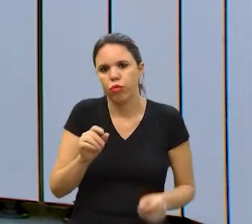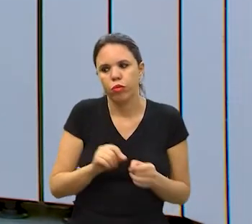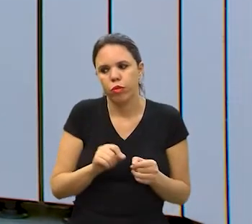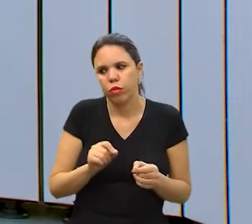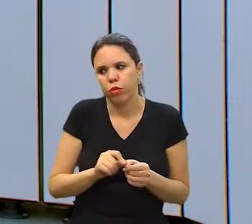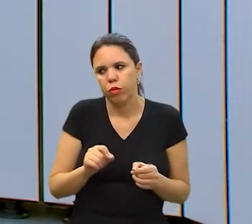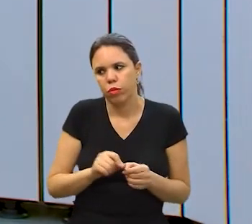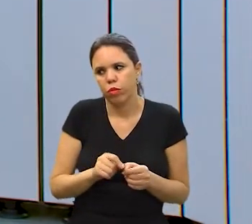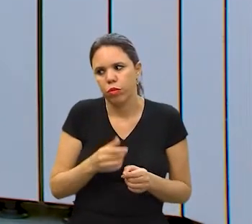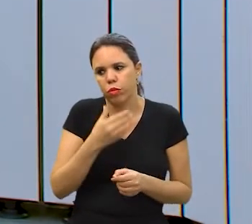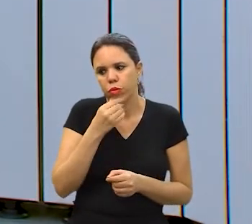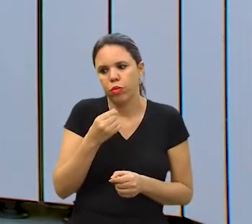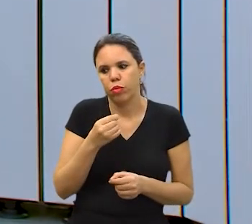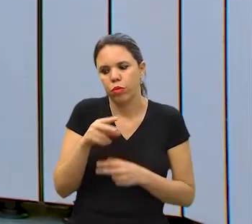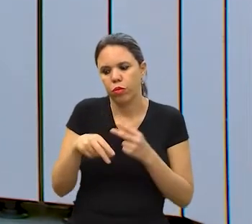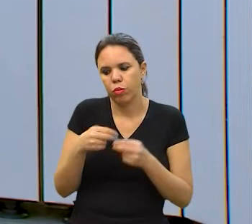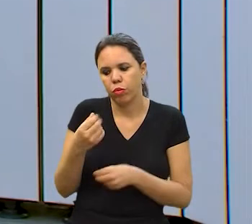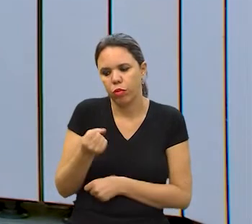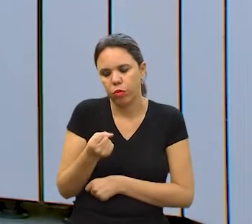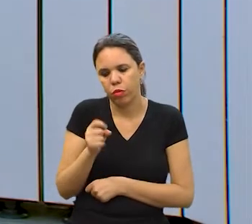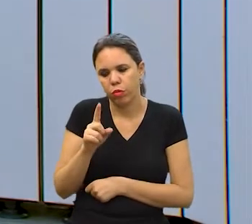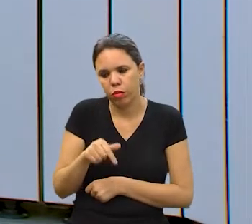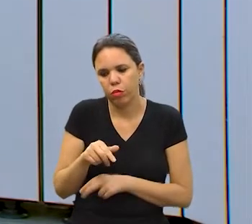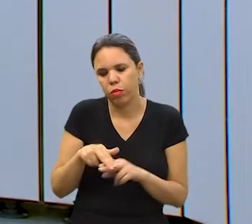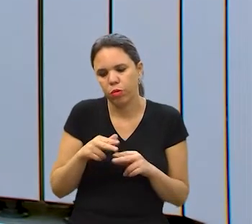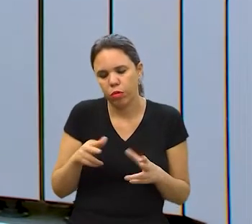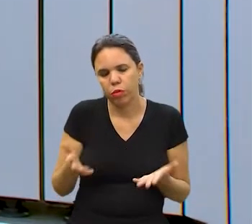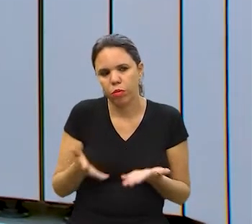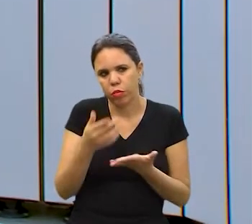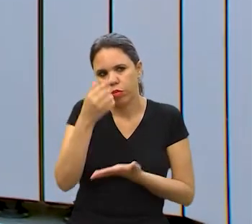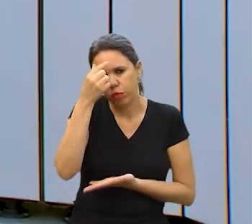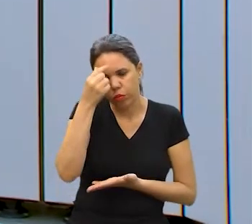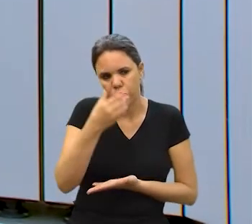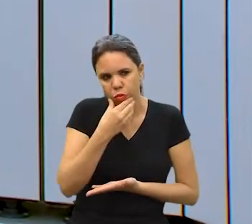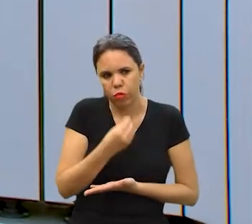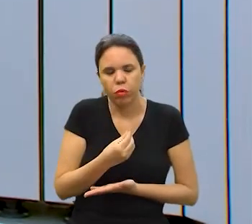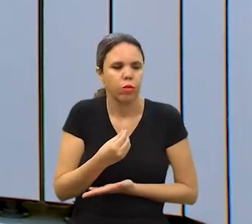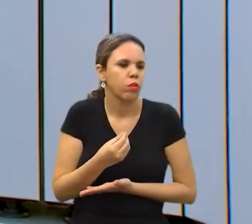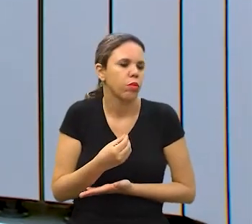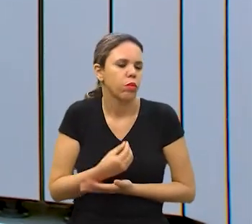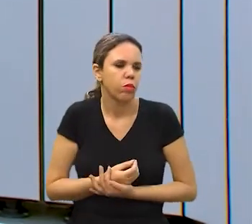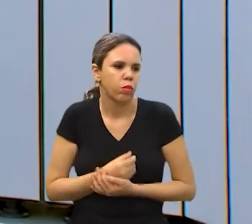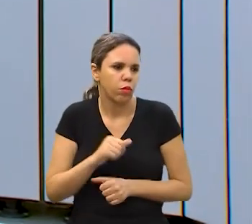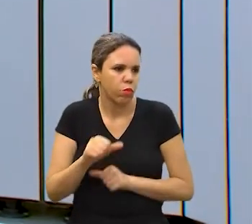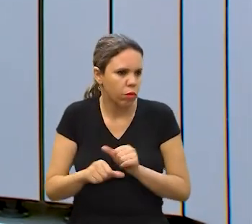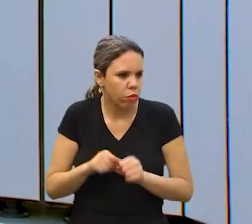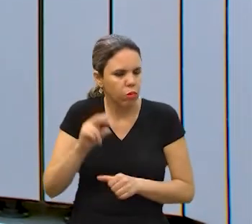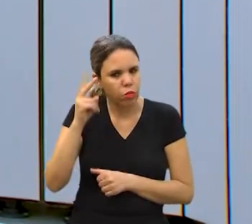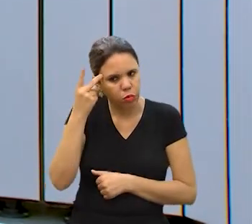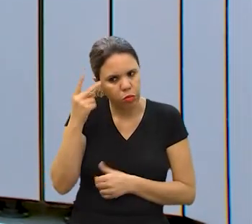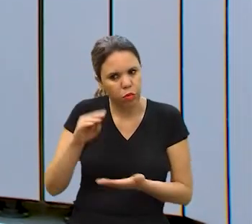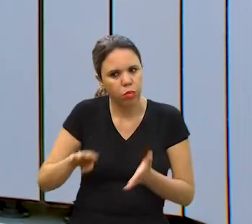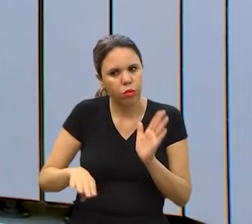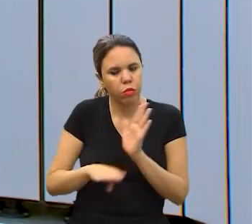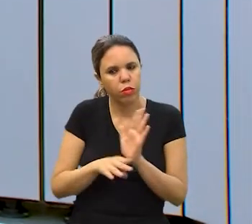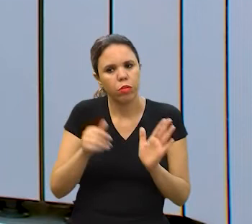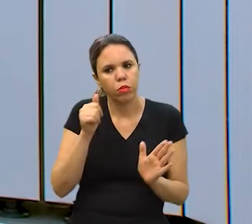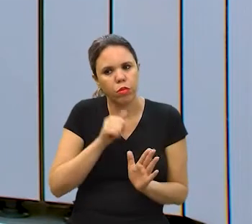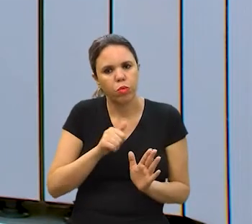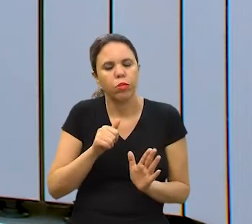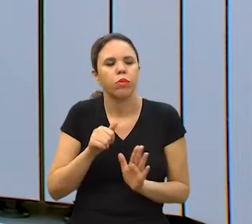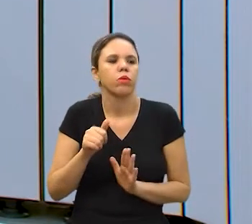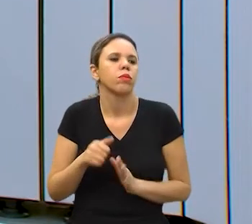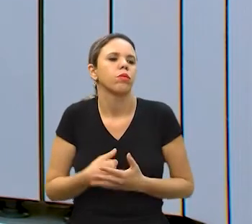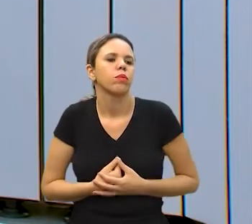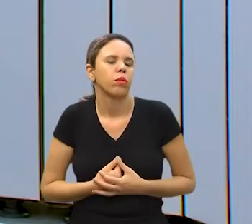que tem que fazer vindo dele. O Laço Branco é para isso, para fazer uma conscientização do homem, para ele se conscientizar de que tem que ajudar a mulher. É